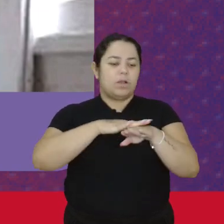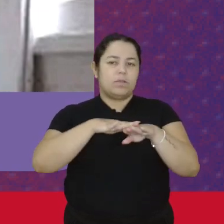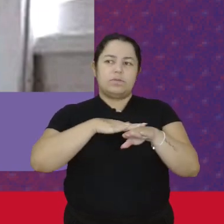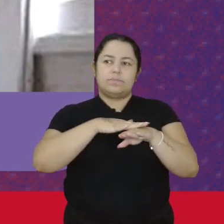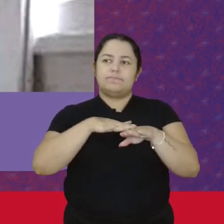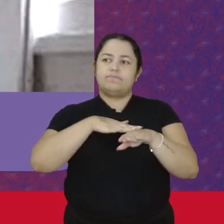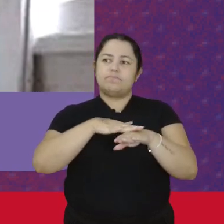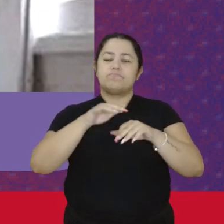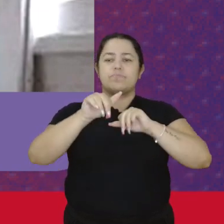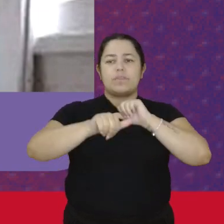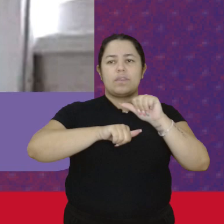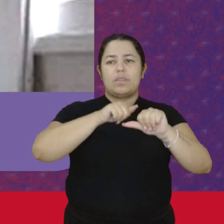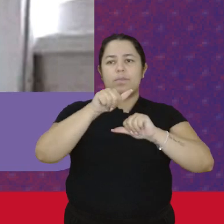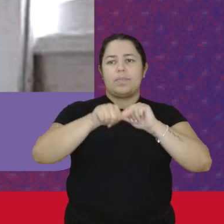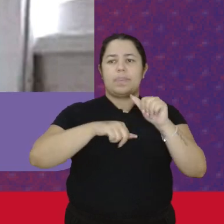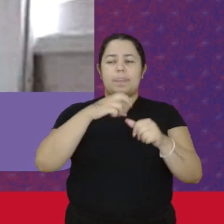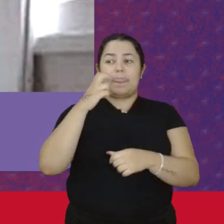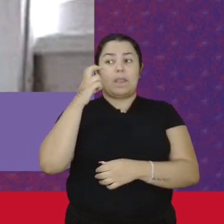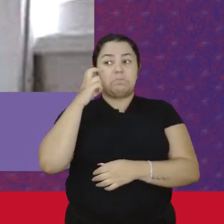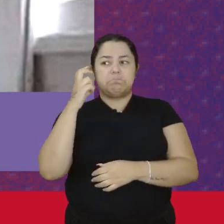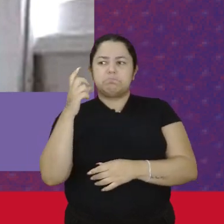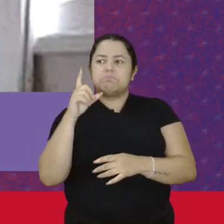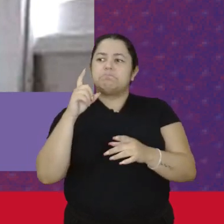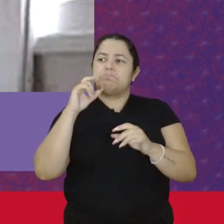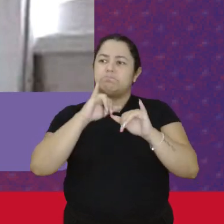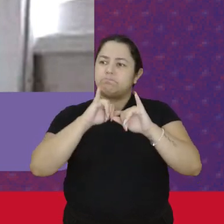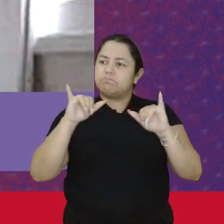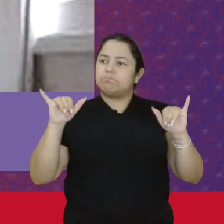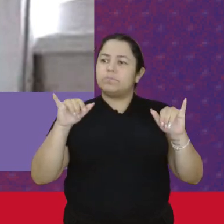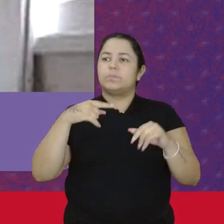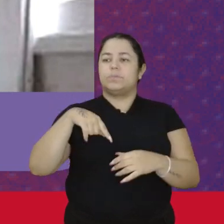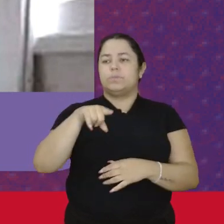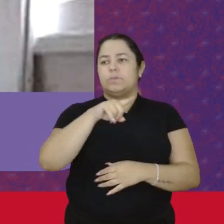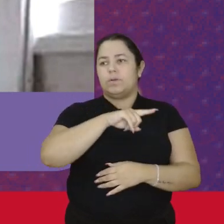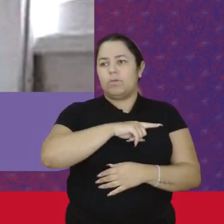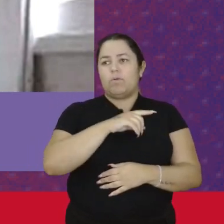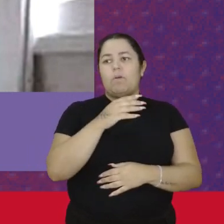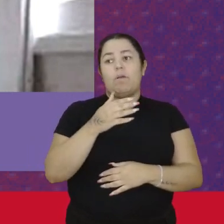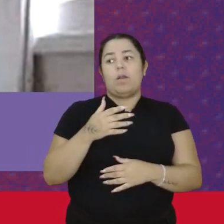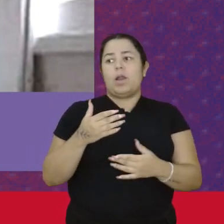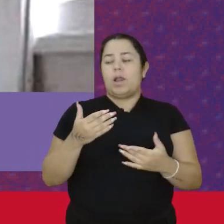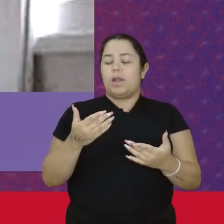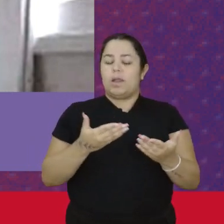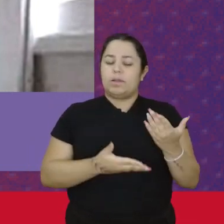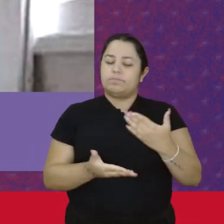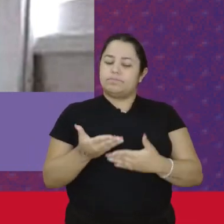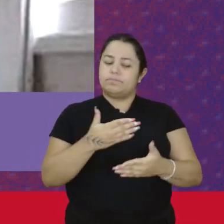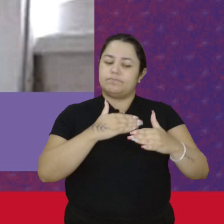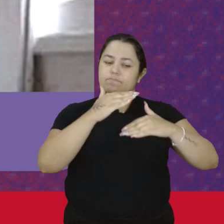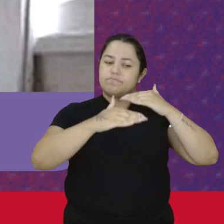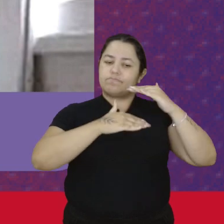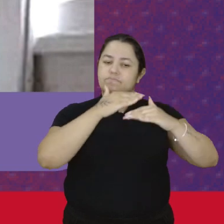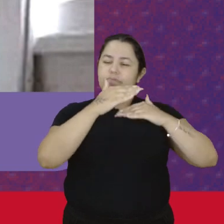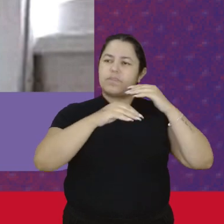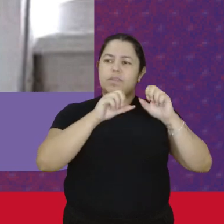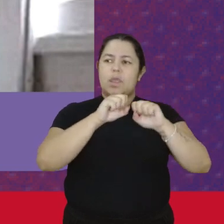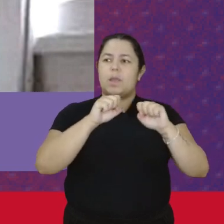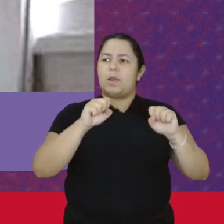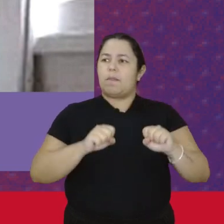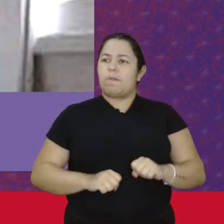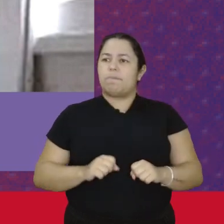vocês, poder trocar essas ideias, porque é só assim que a gente consegue alimentar a nossa luta contra esse sistema